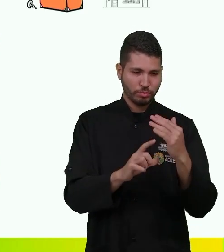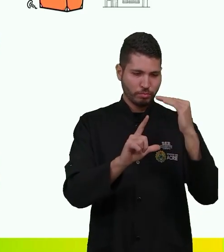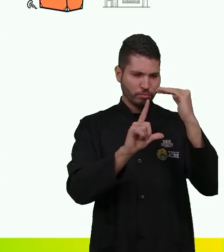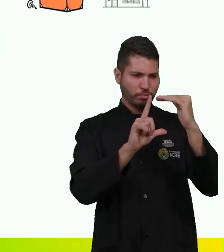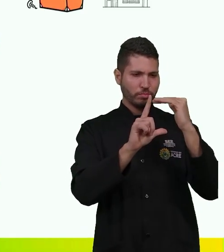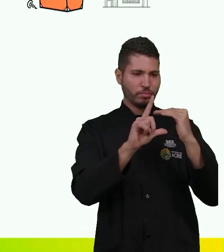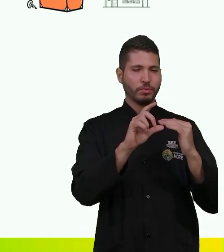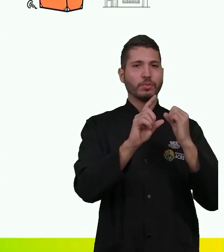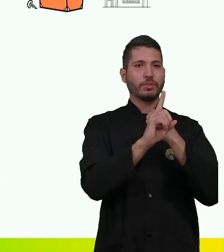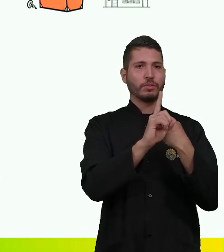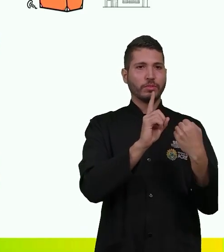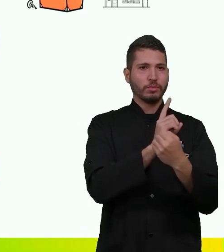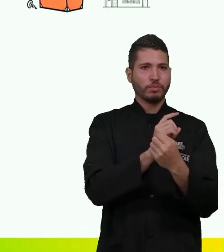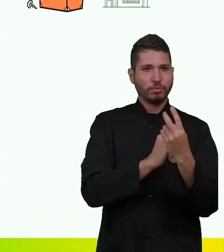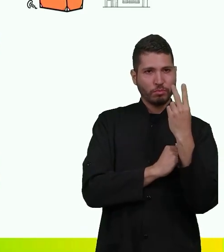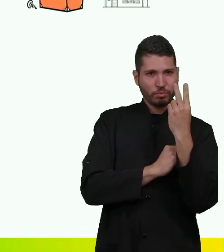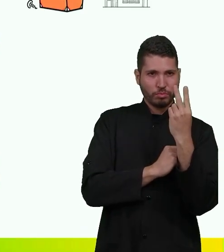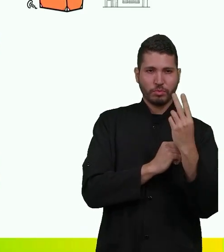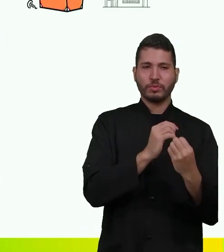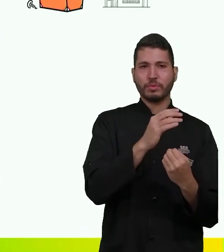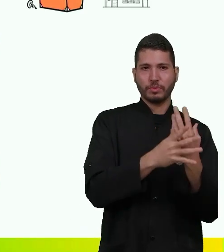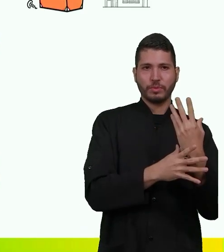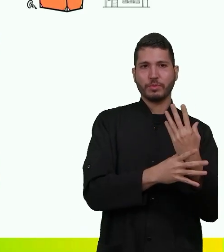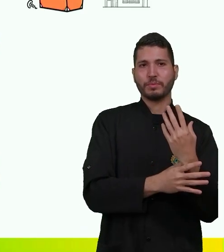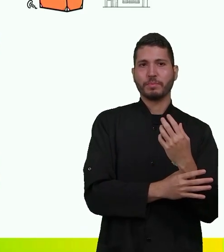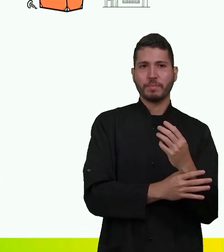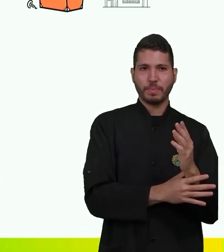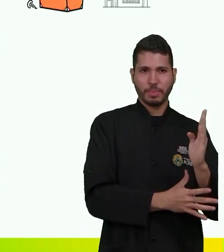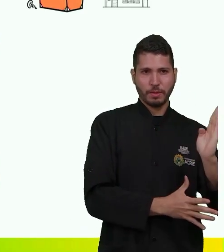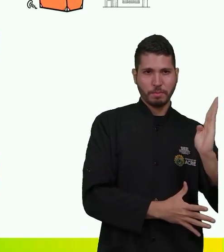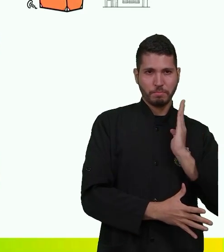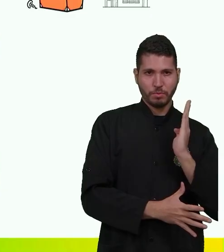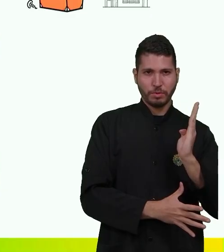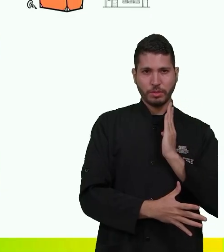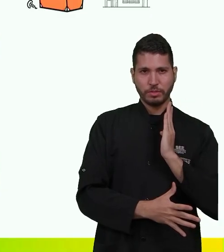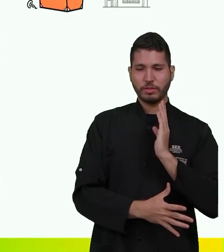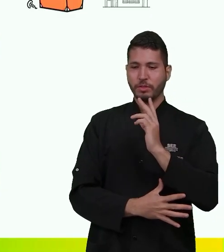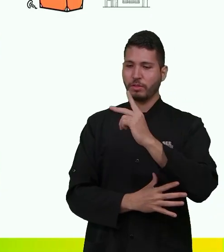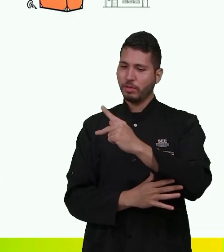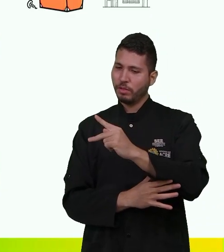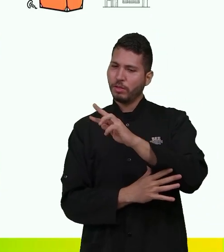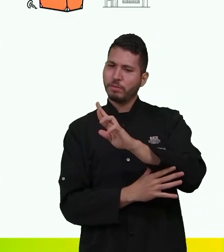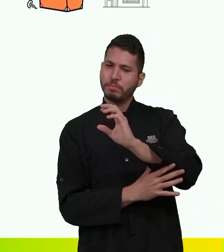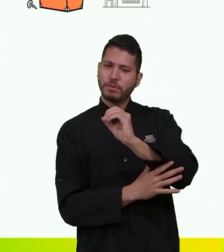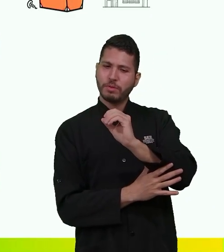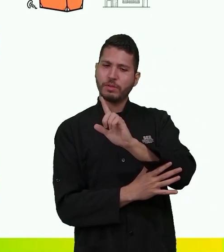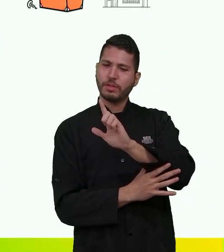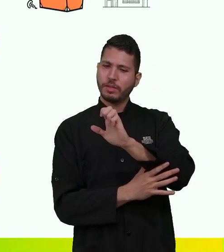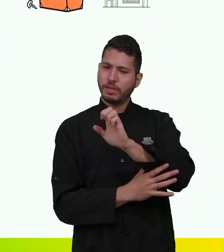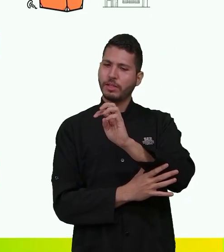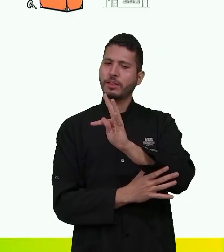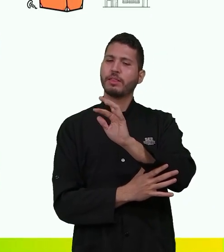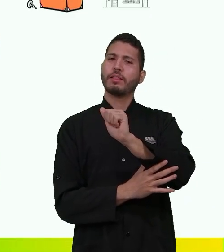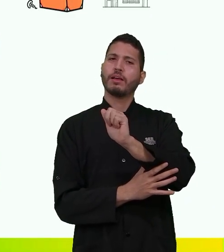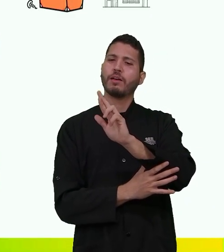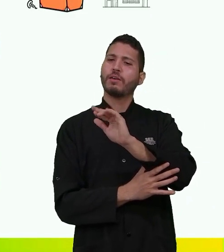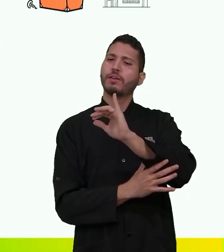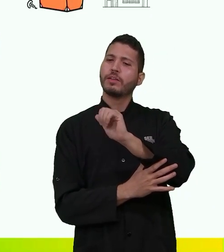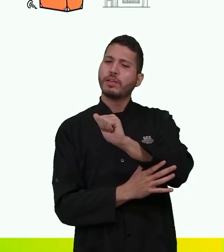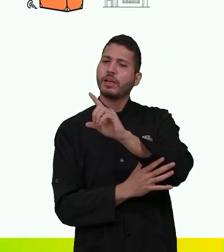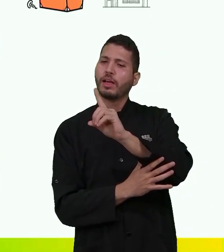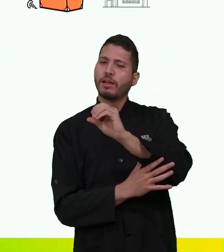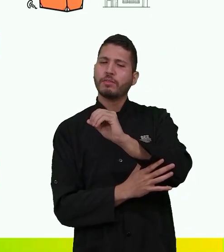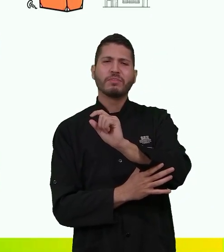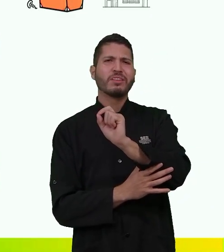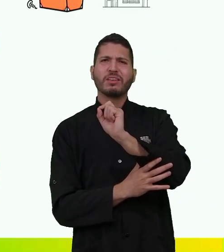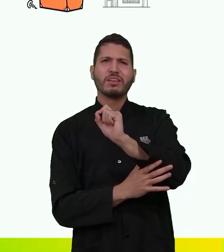dono dos meios de produção, dono da fábrica e das máquinas, e o proletariado. Quem é o proletariado? A